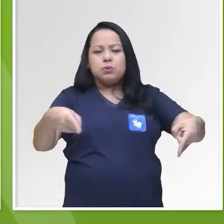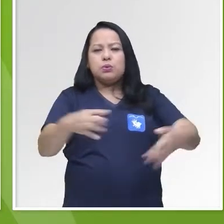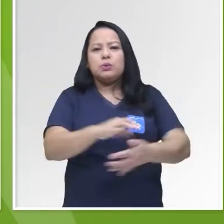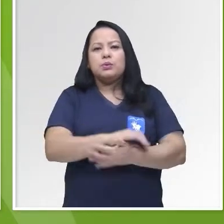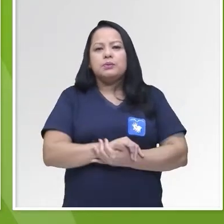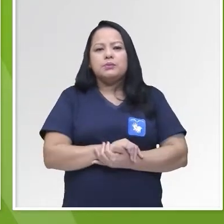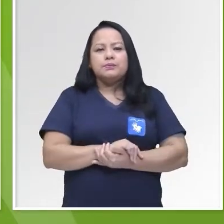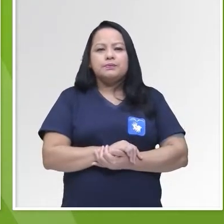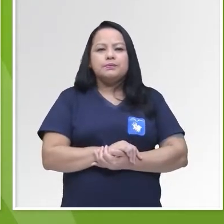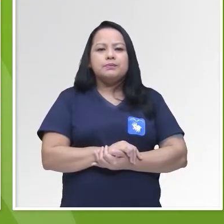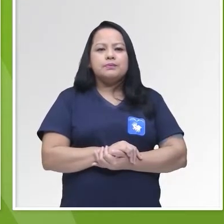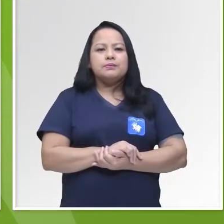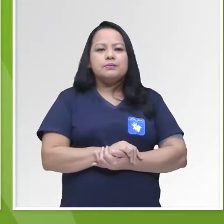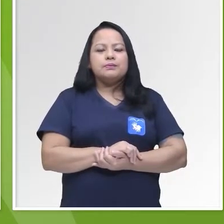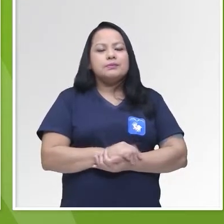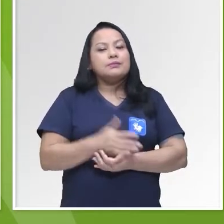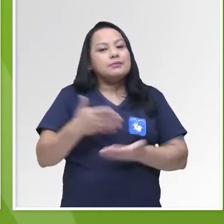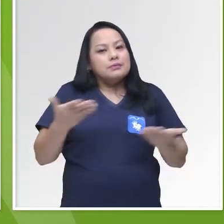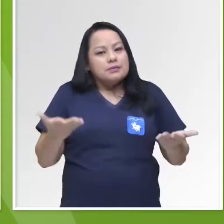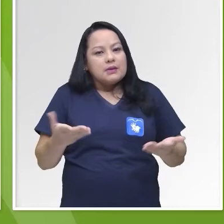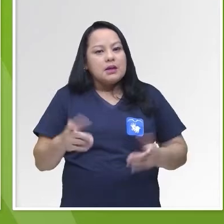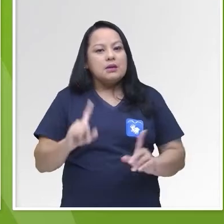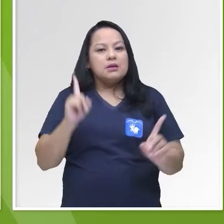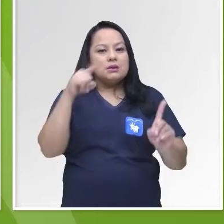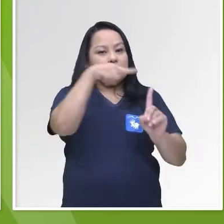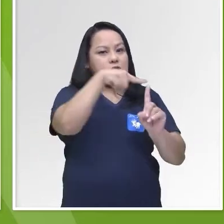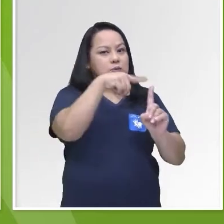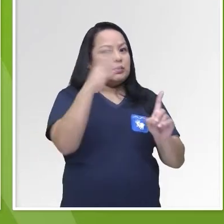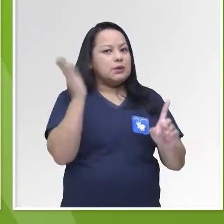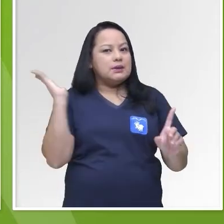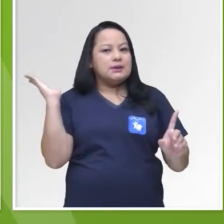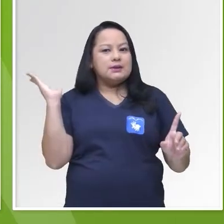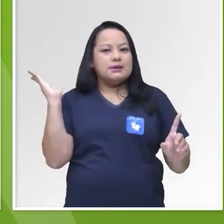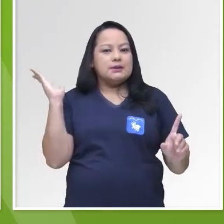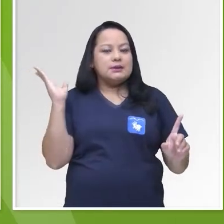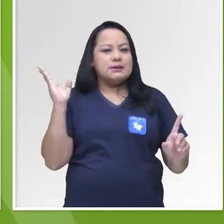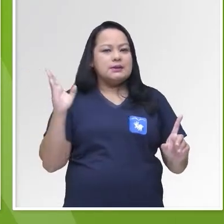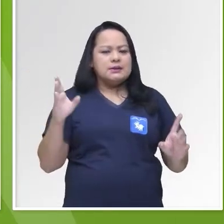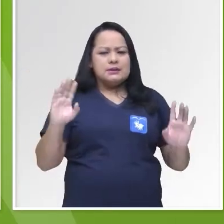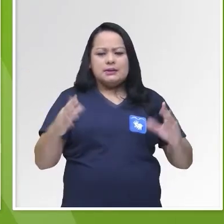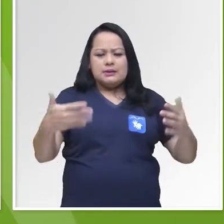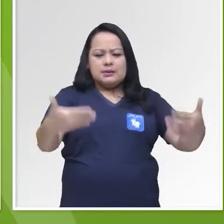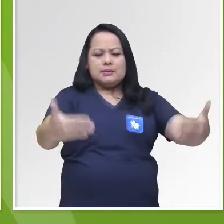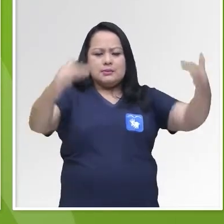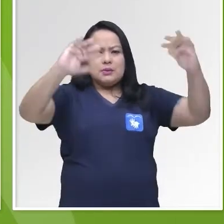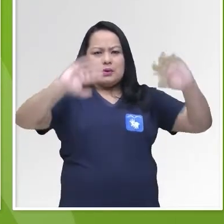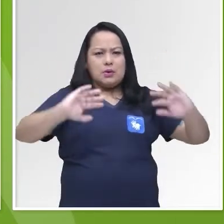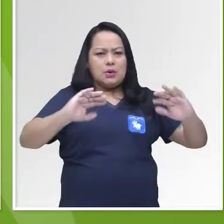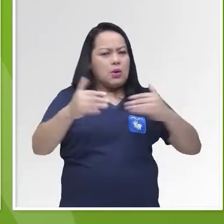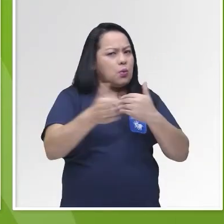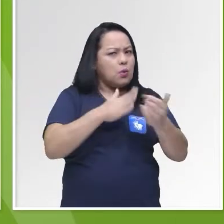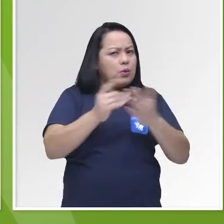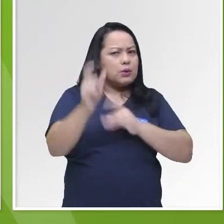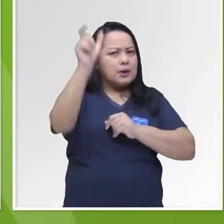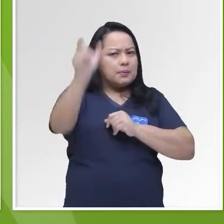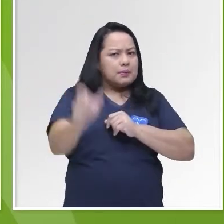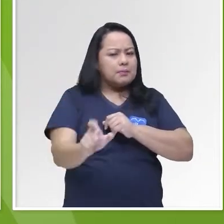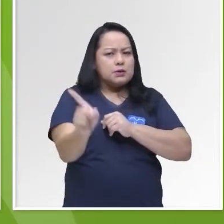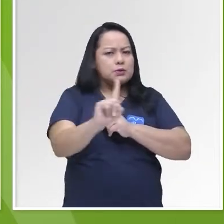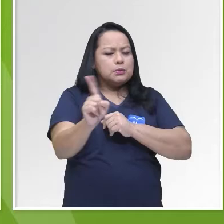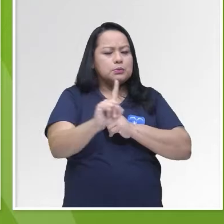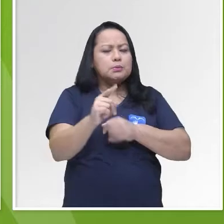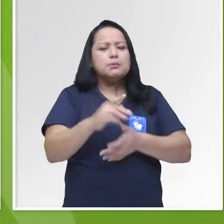o corpo. Lógico que esse tipo aqui, né, de urna, não era qualquer mortal não, tá, gente,